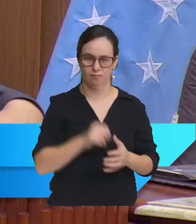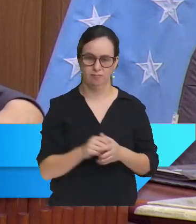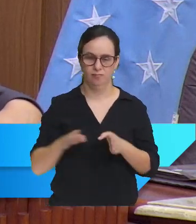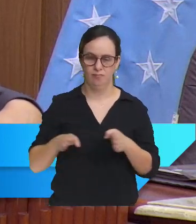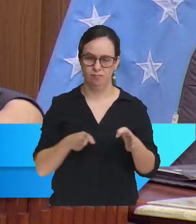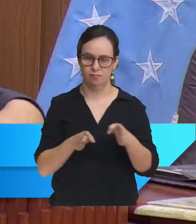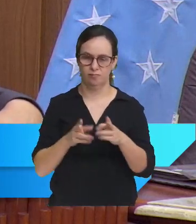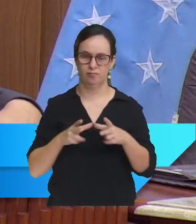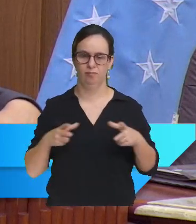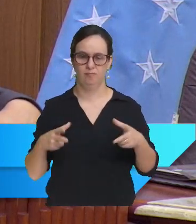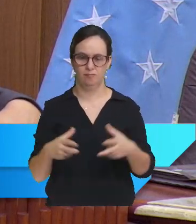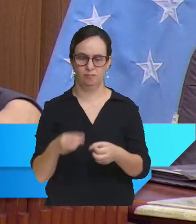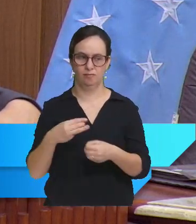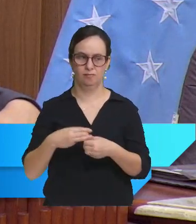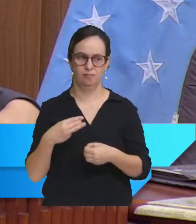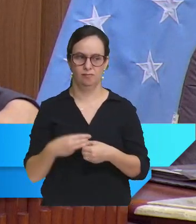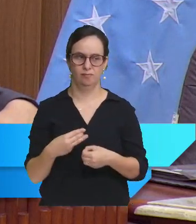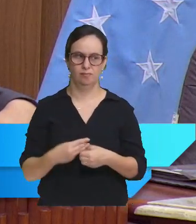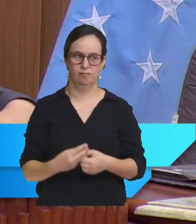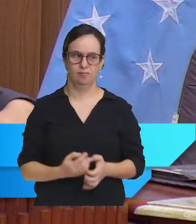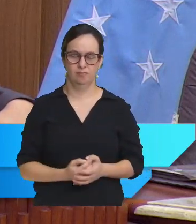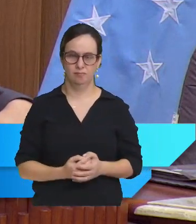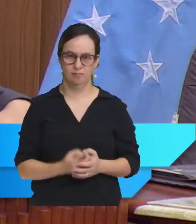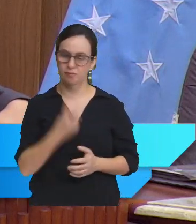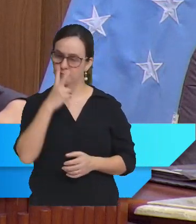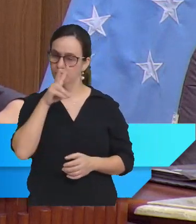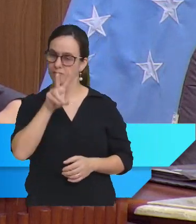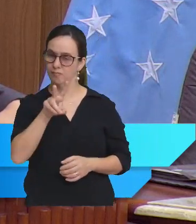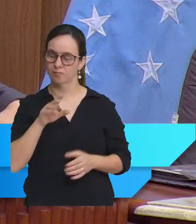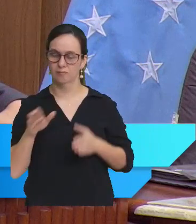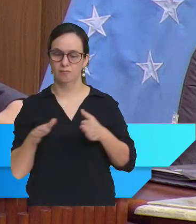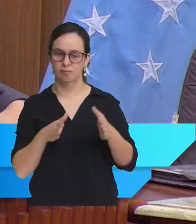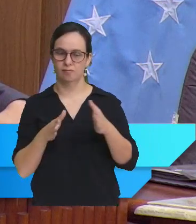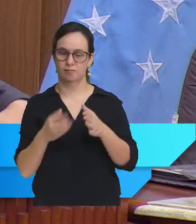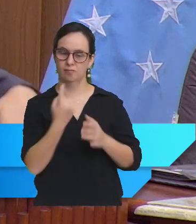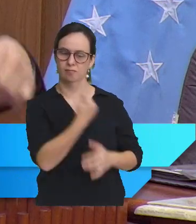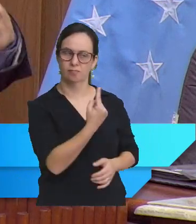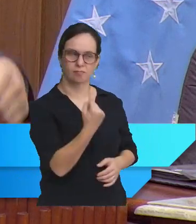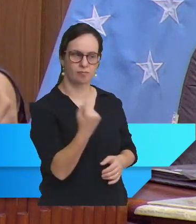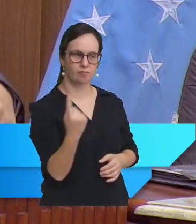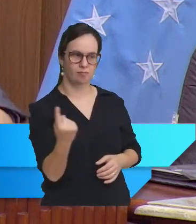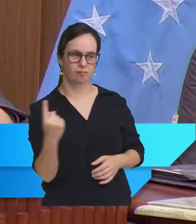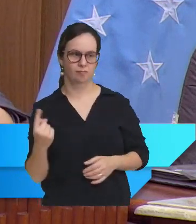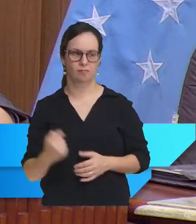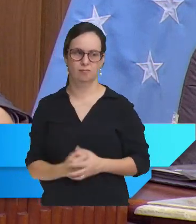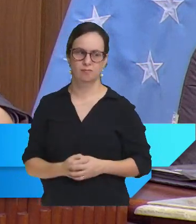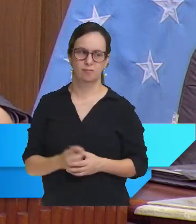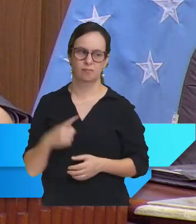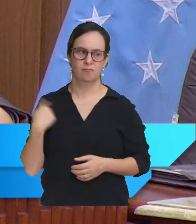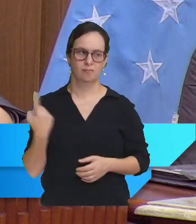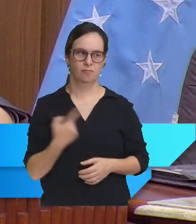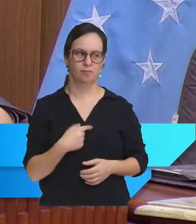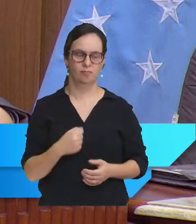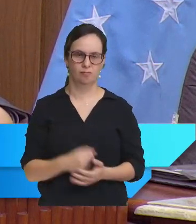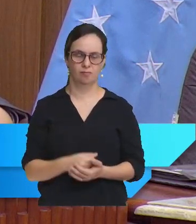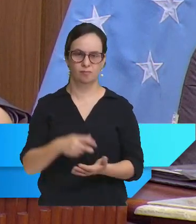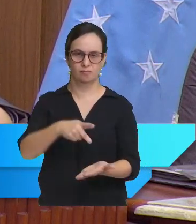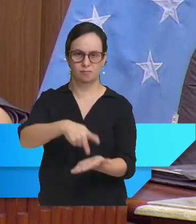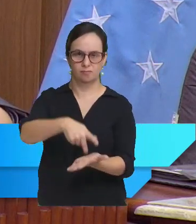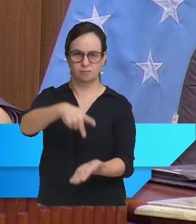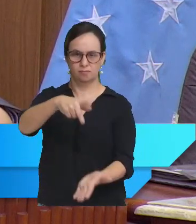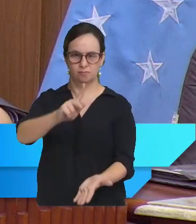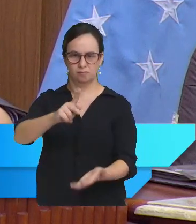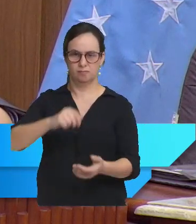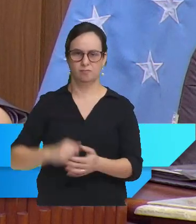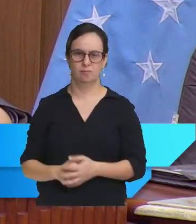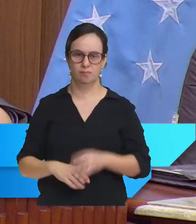Municipal está indo, a gente olhar o rumo que cada um de nós está tomando enquanto participantes do debate público, do debate político de